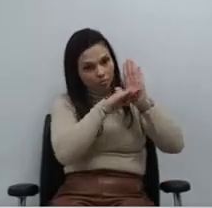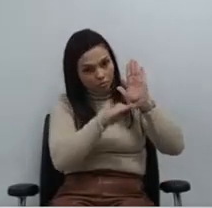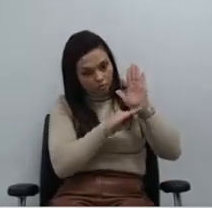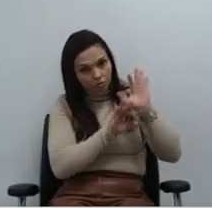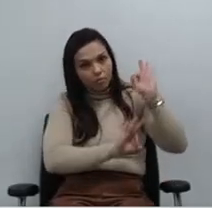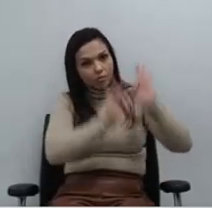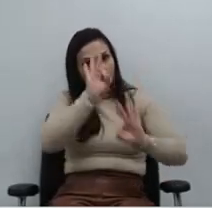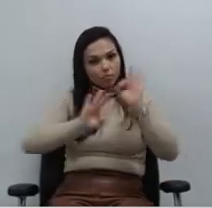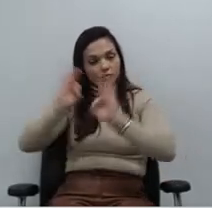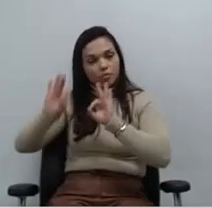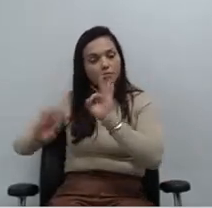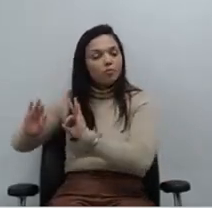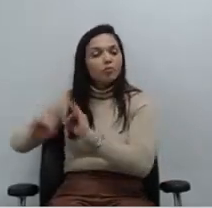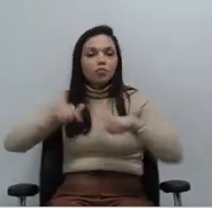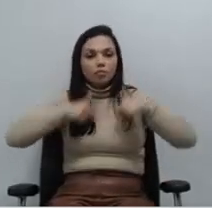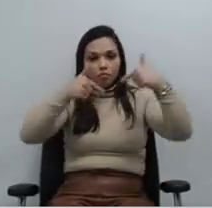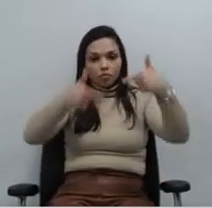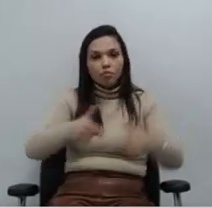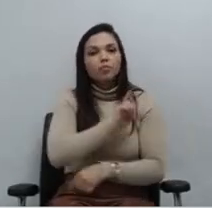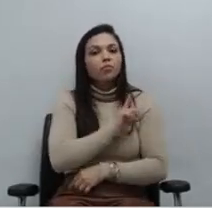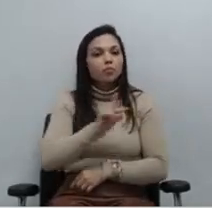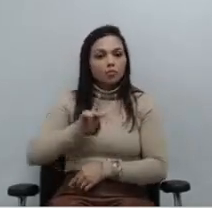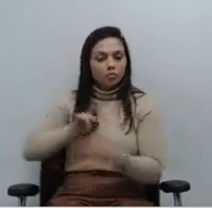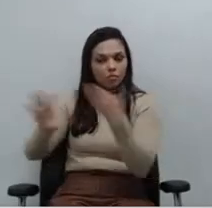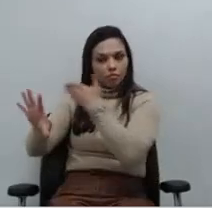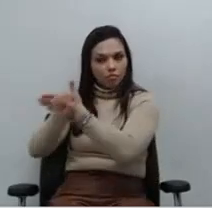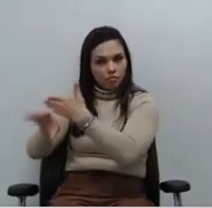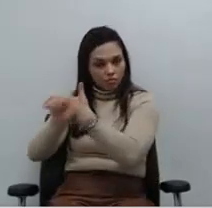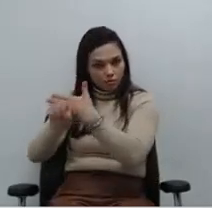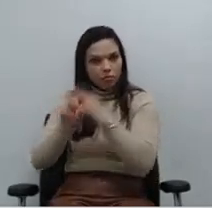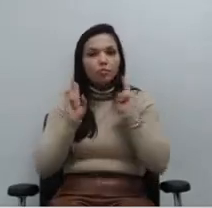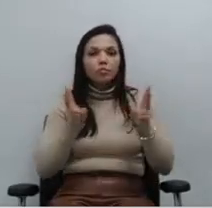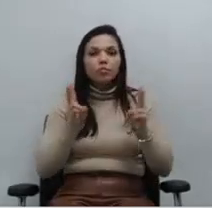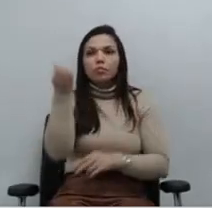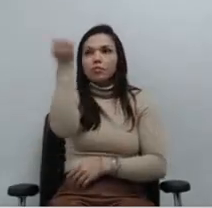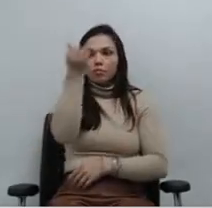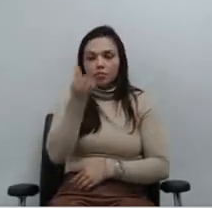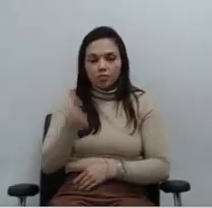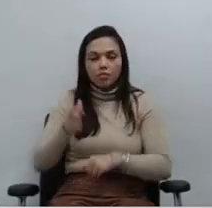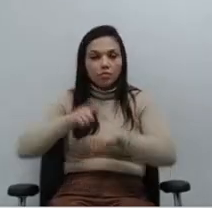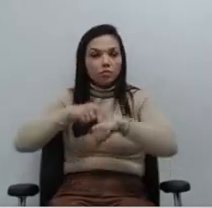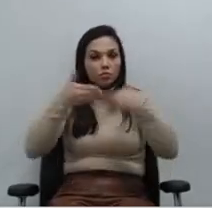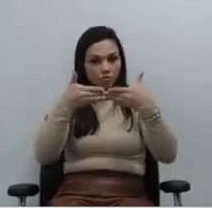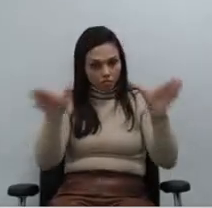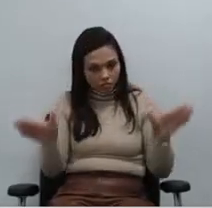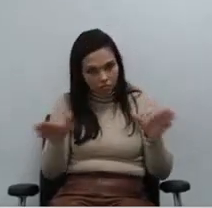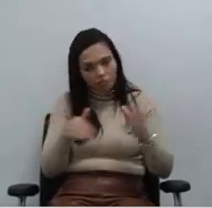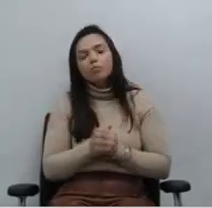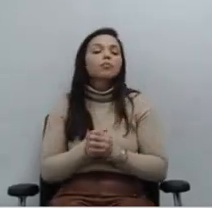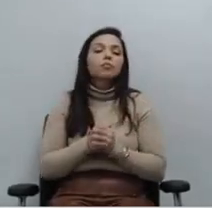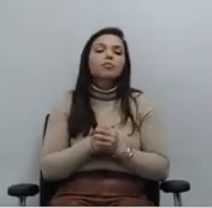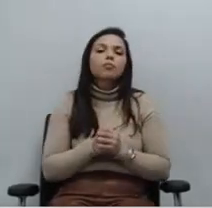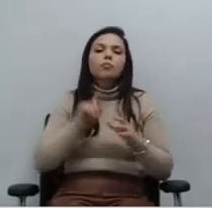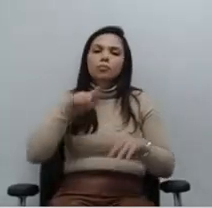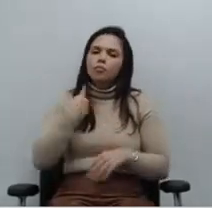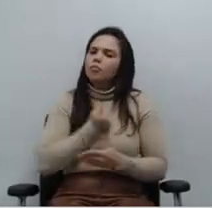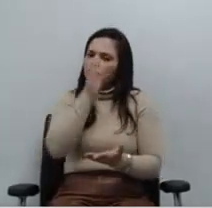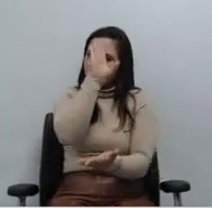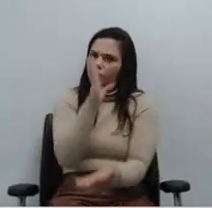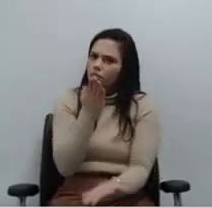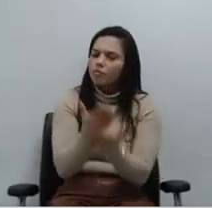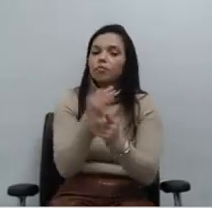da ouvidoria da Defensoria Pública e do momento aberto que acontece todas as sextas nesse conselho. Para Nancy Fraser, a concepção de justiça social